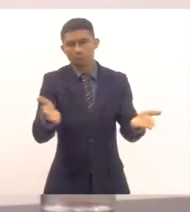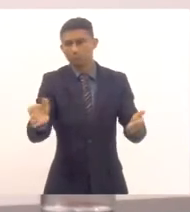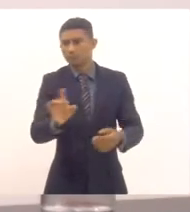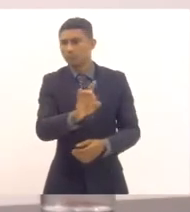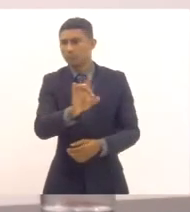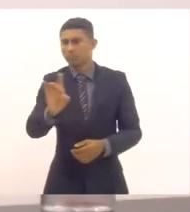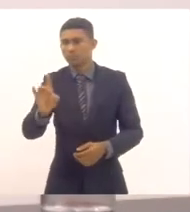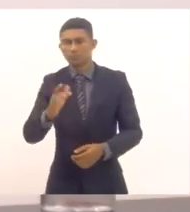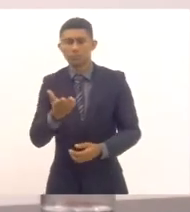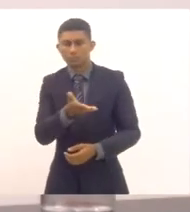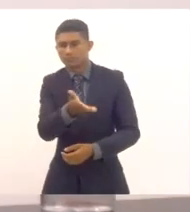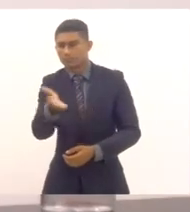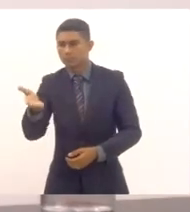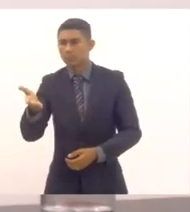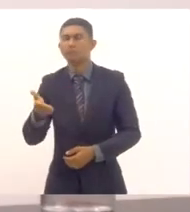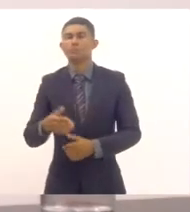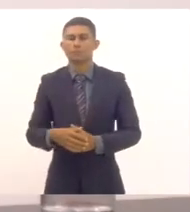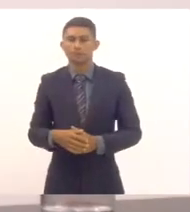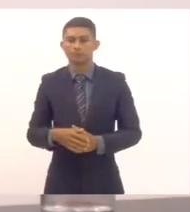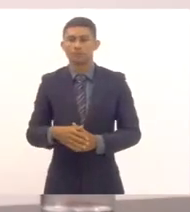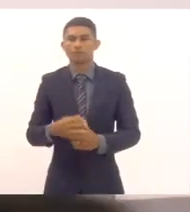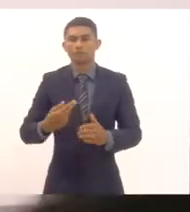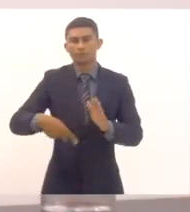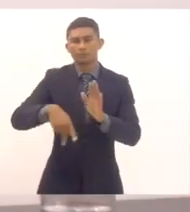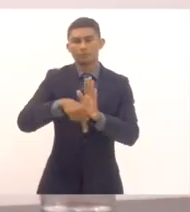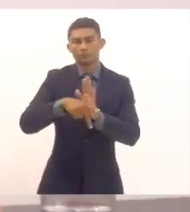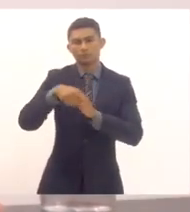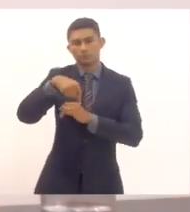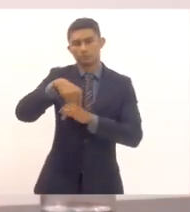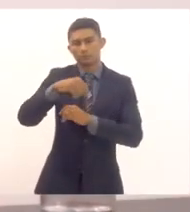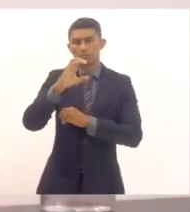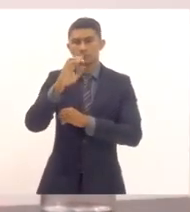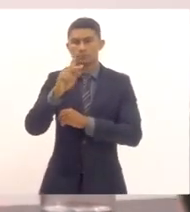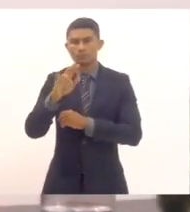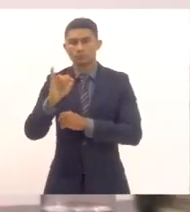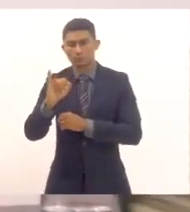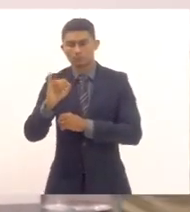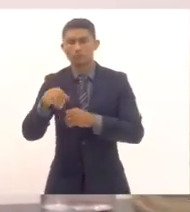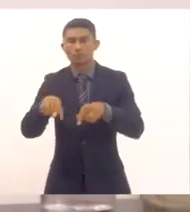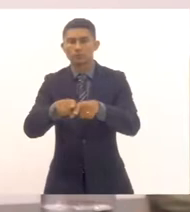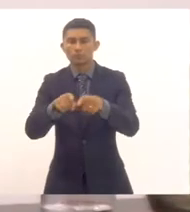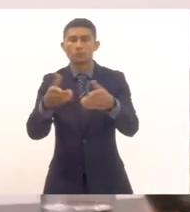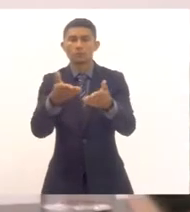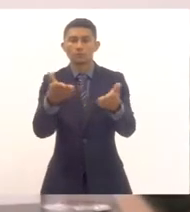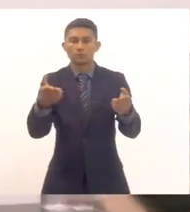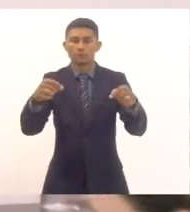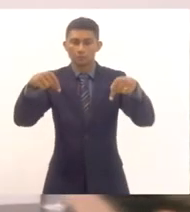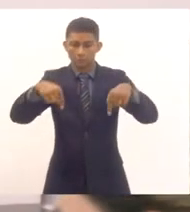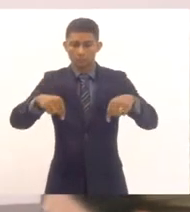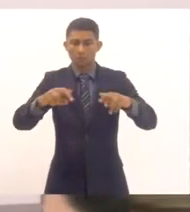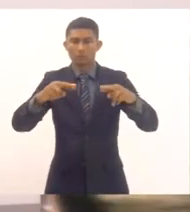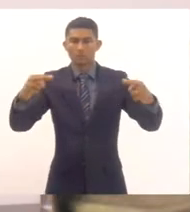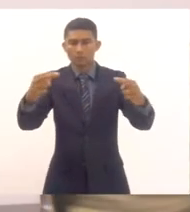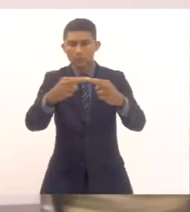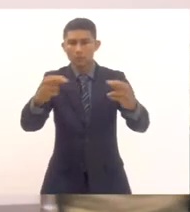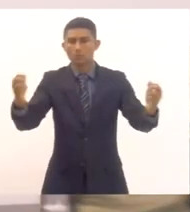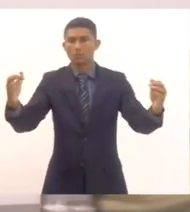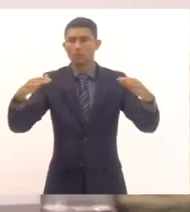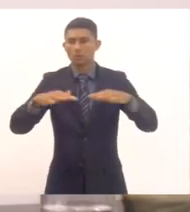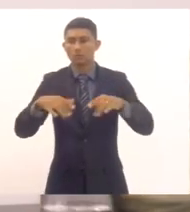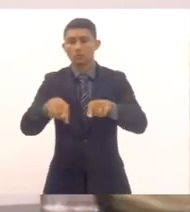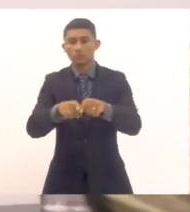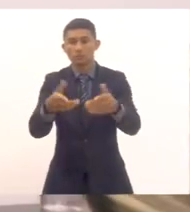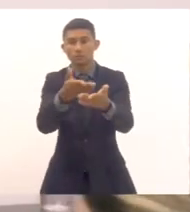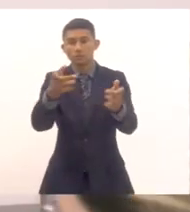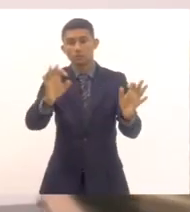pessoas nossos companheiros aqui da CPI aqueles que estão presentes nessa audiência e também que